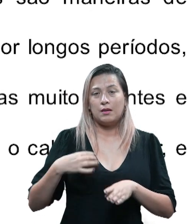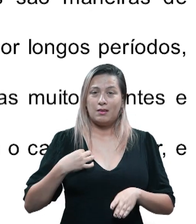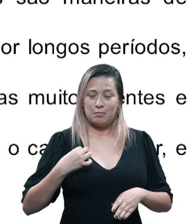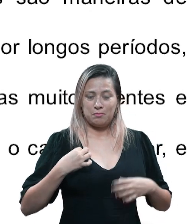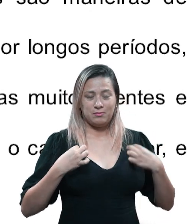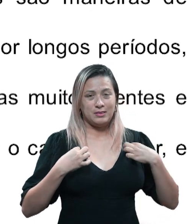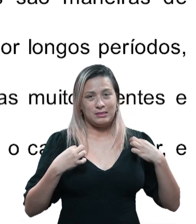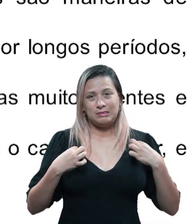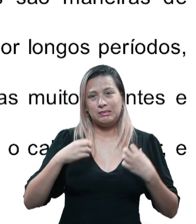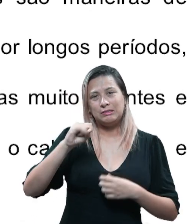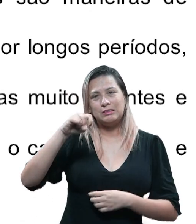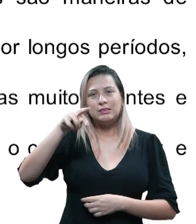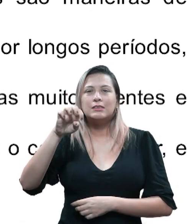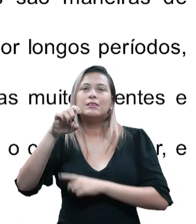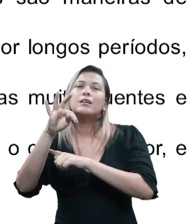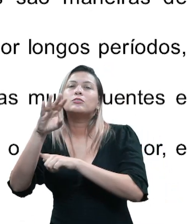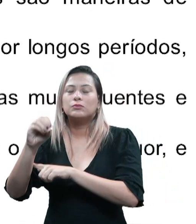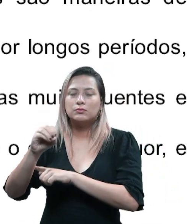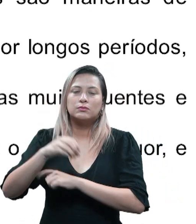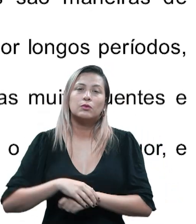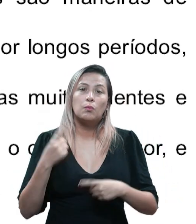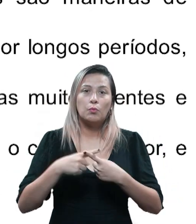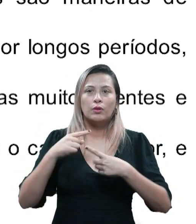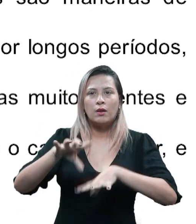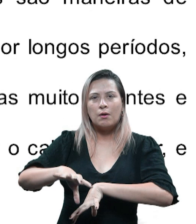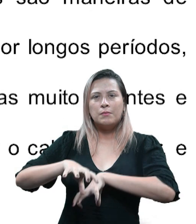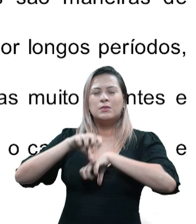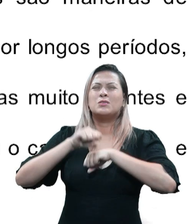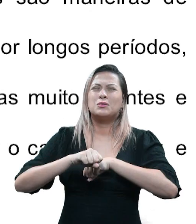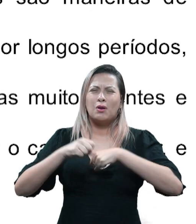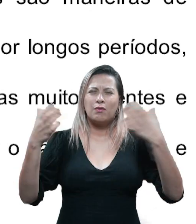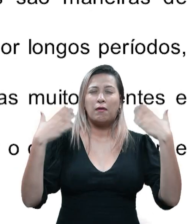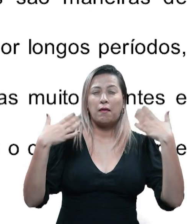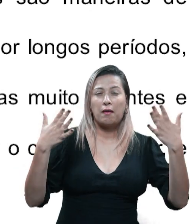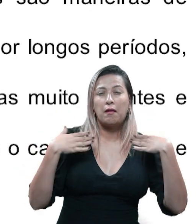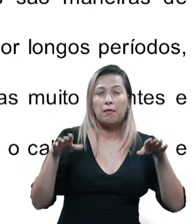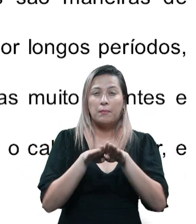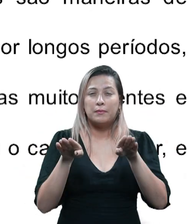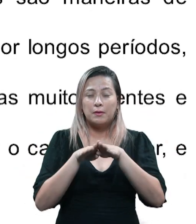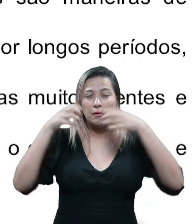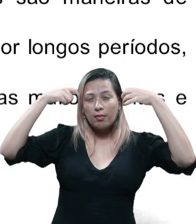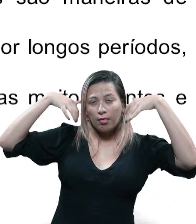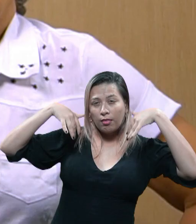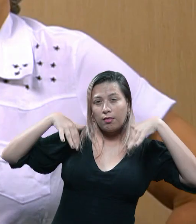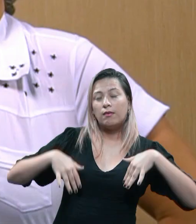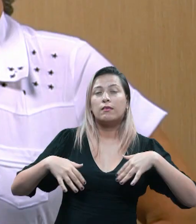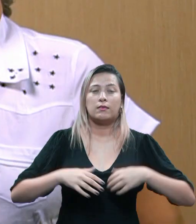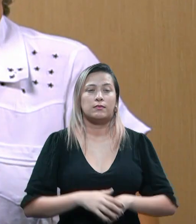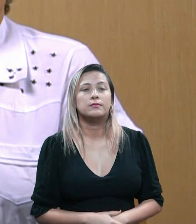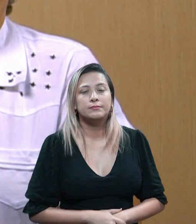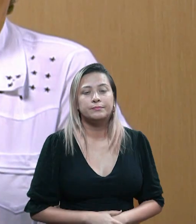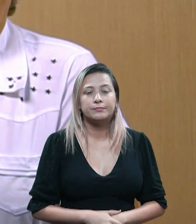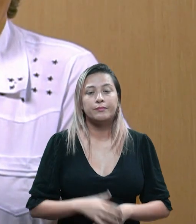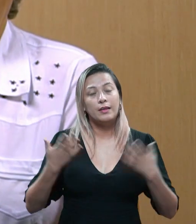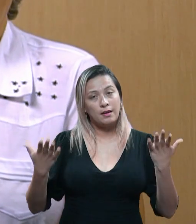sintéticos. Os tecidos sintéticos, eles absorvem o calor e o suor e prejudicam a transpiração da pele. O assunto